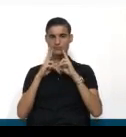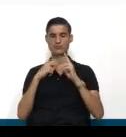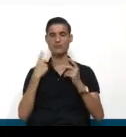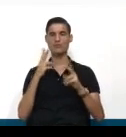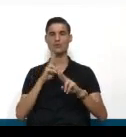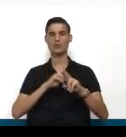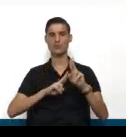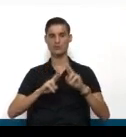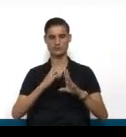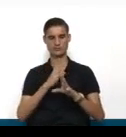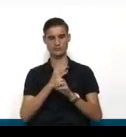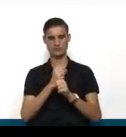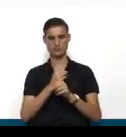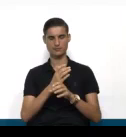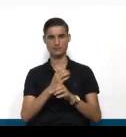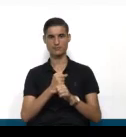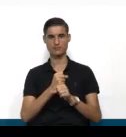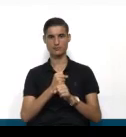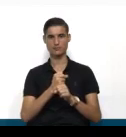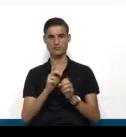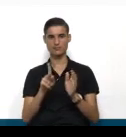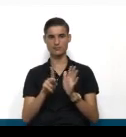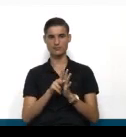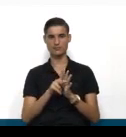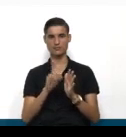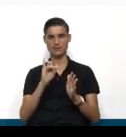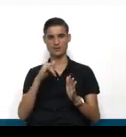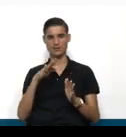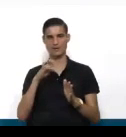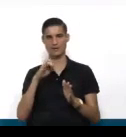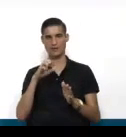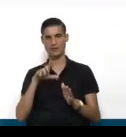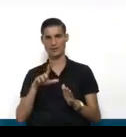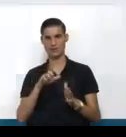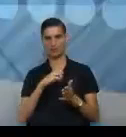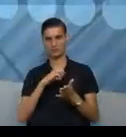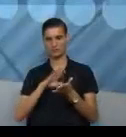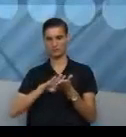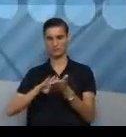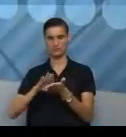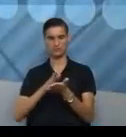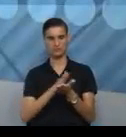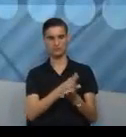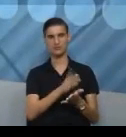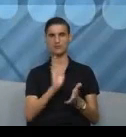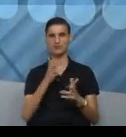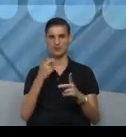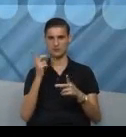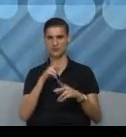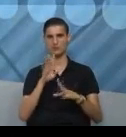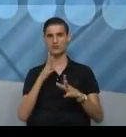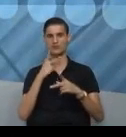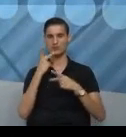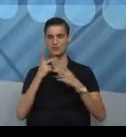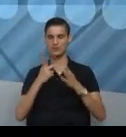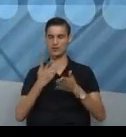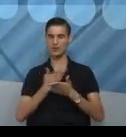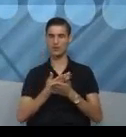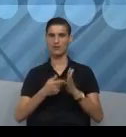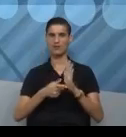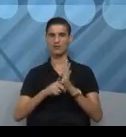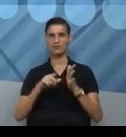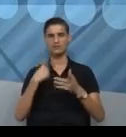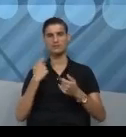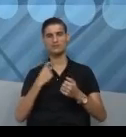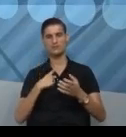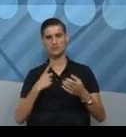vai ter que utilizar aí o cálculo de integral por partes, que também já foi um outro questionamento que eu falei na aula anterior, que a